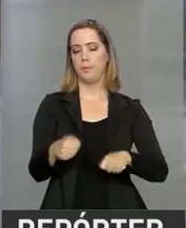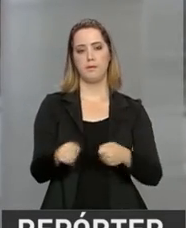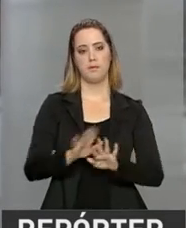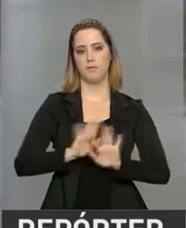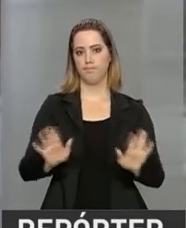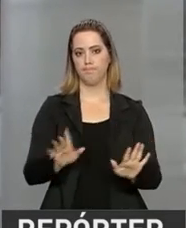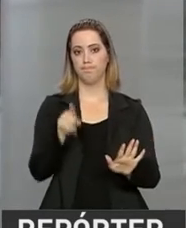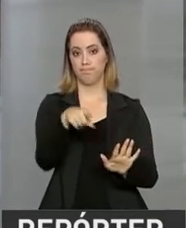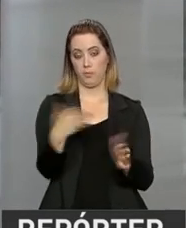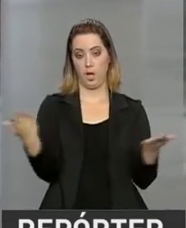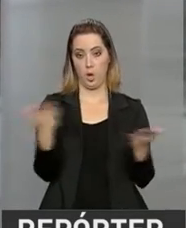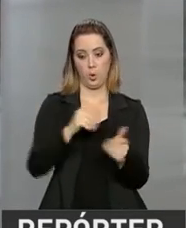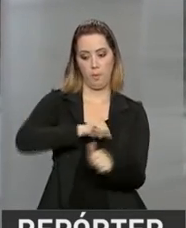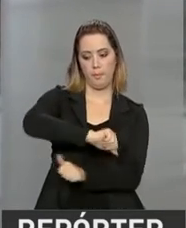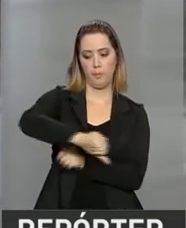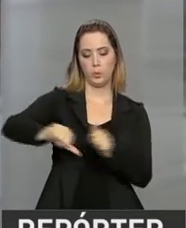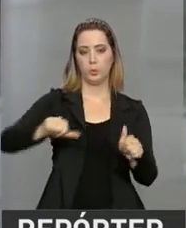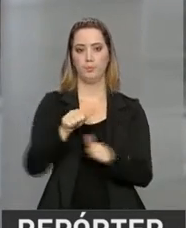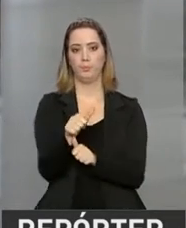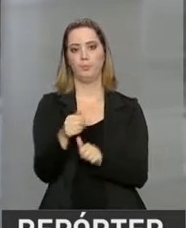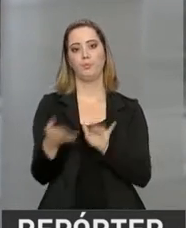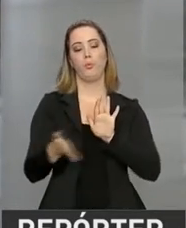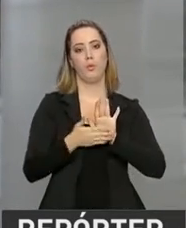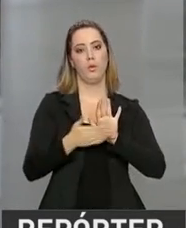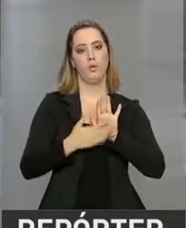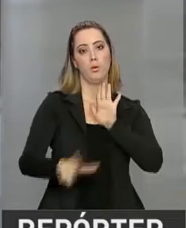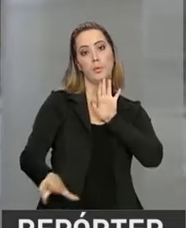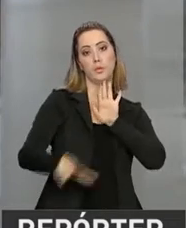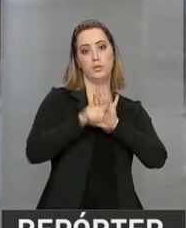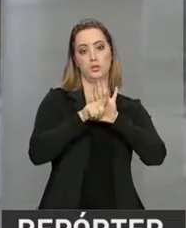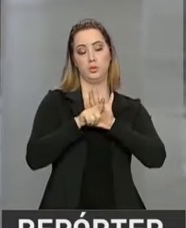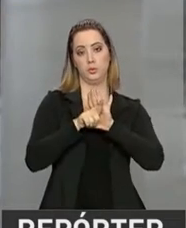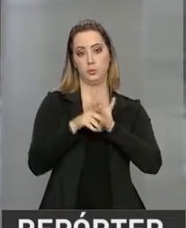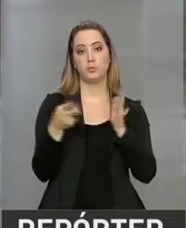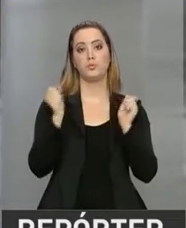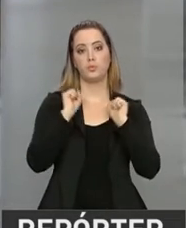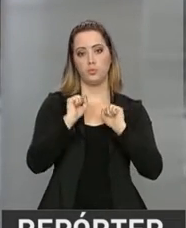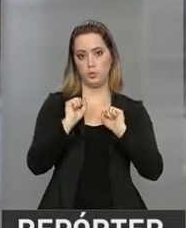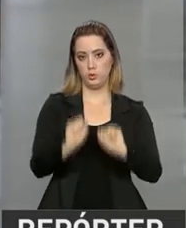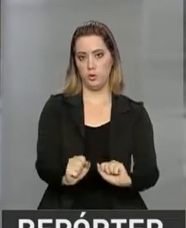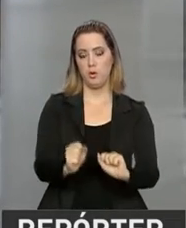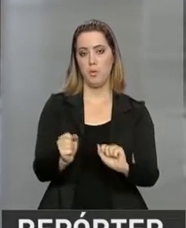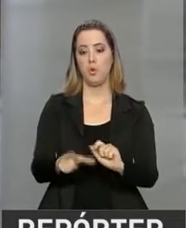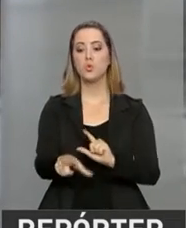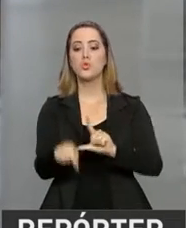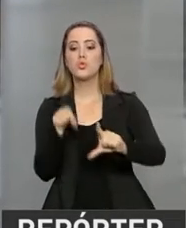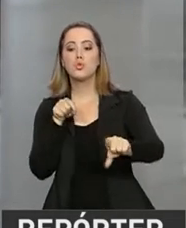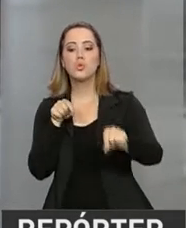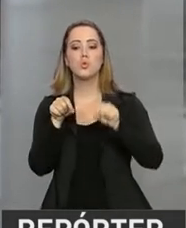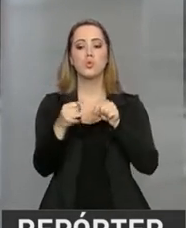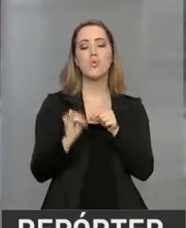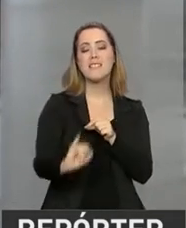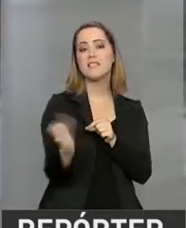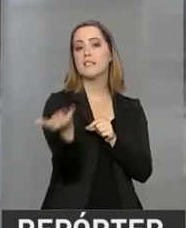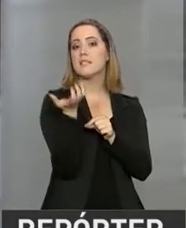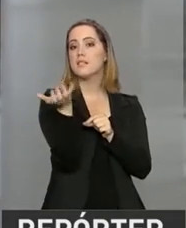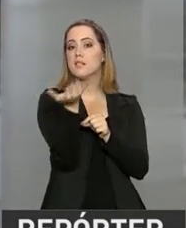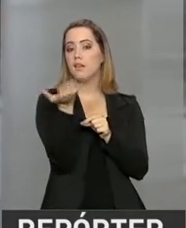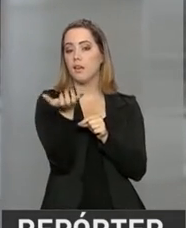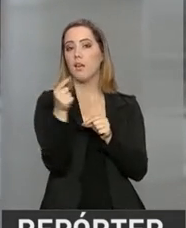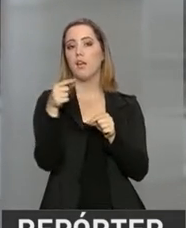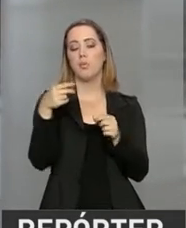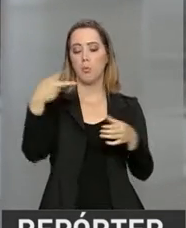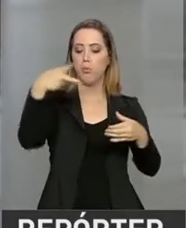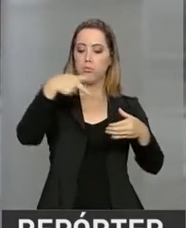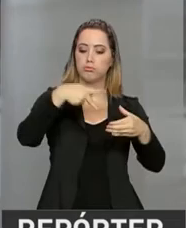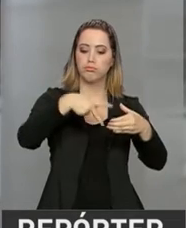desta norma o projeto de lei estabelece que a petrobras poderá escolher se quer ou não explorar